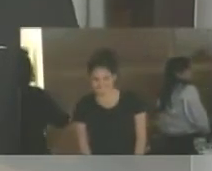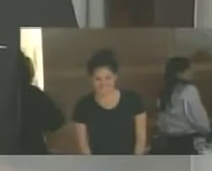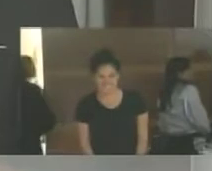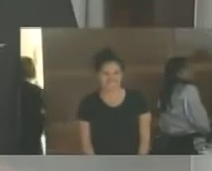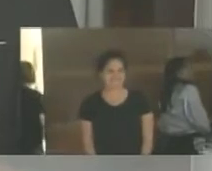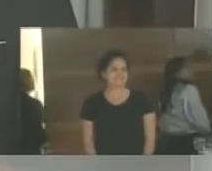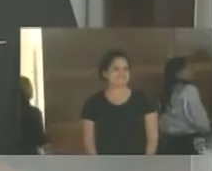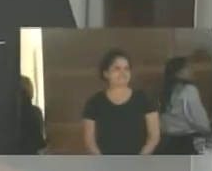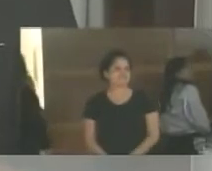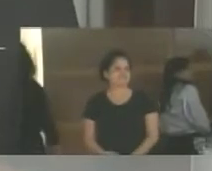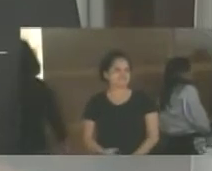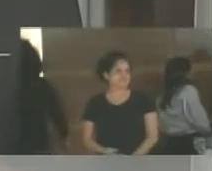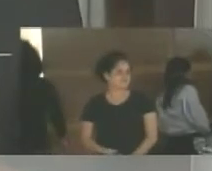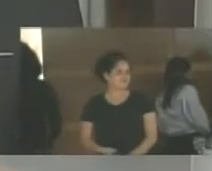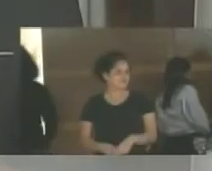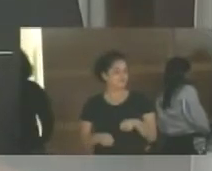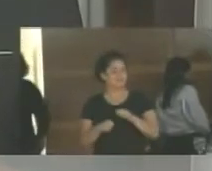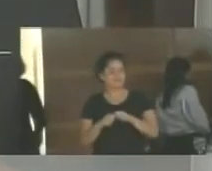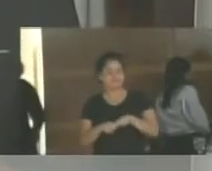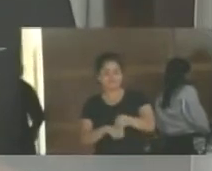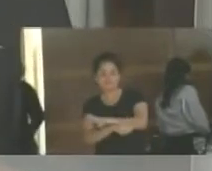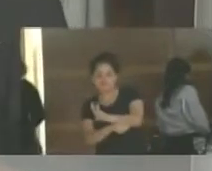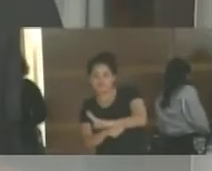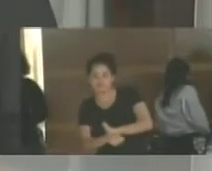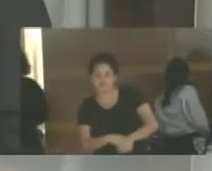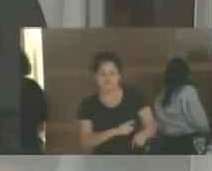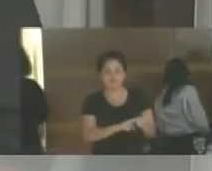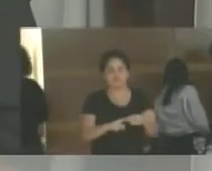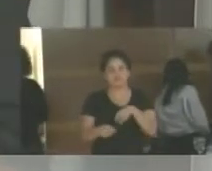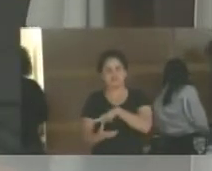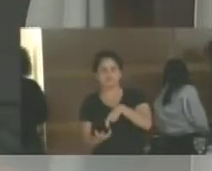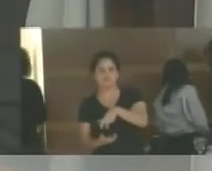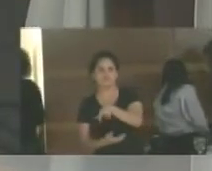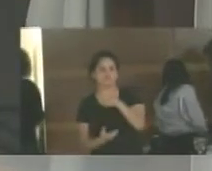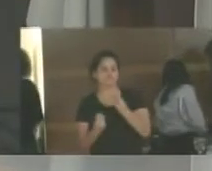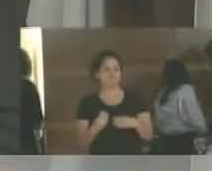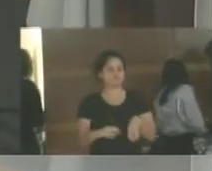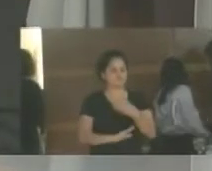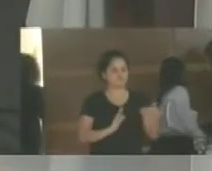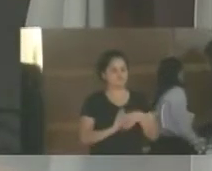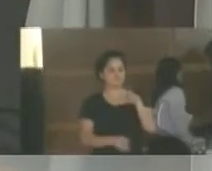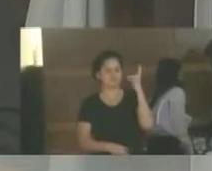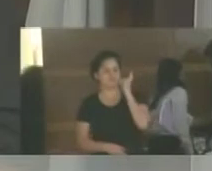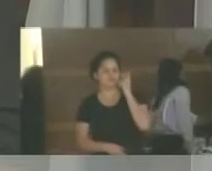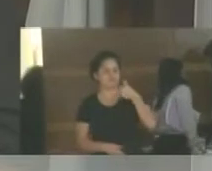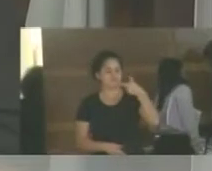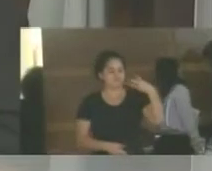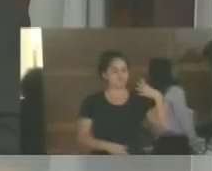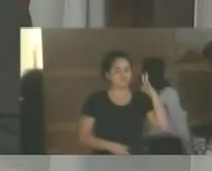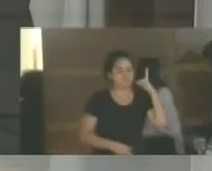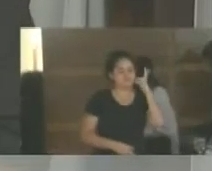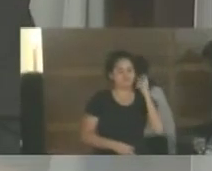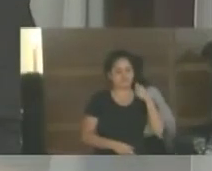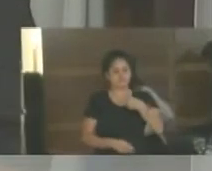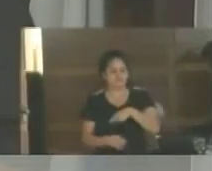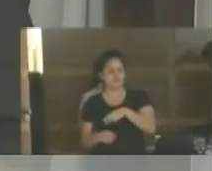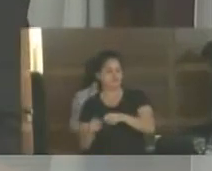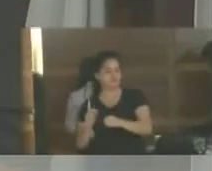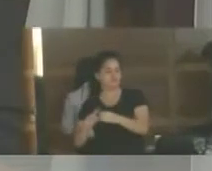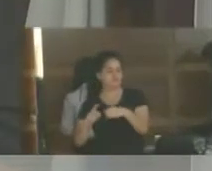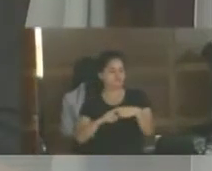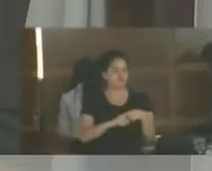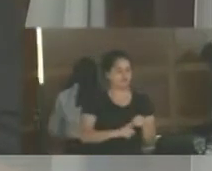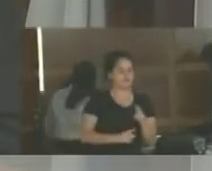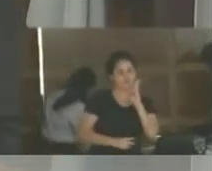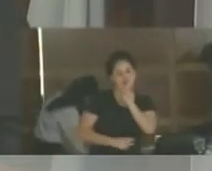para ficar visitando os bairros, e caminhamos bastante. Né? Todos os vereadores aí, os 14 vereadores, estavam no bairro aí acompanhando as obras